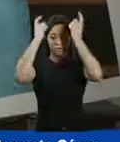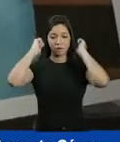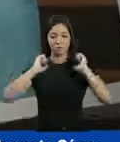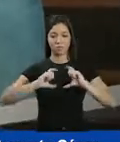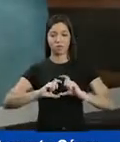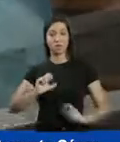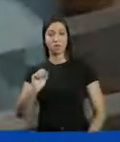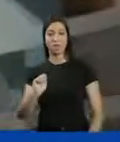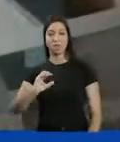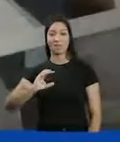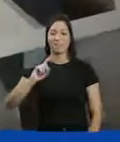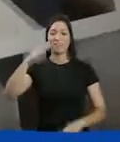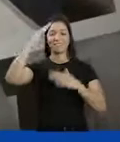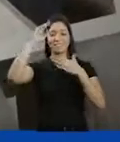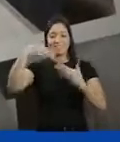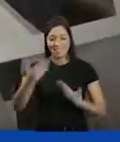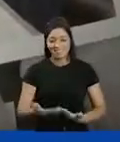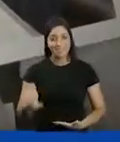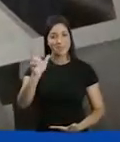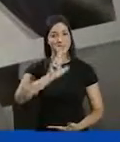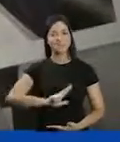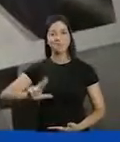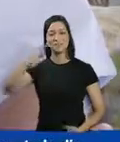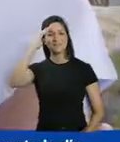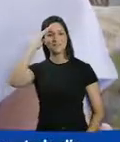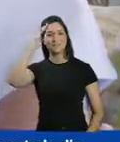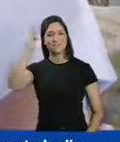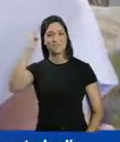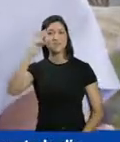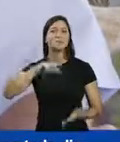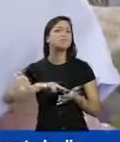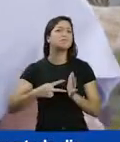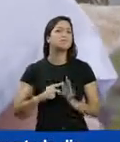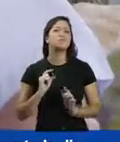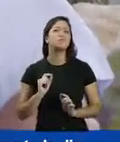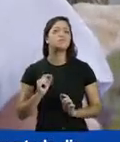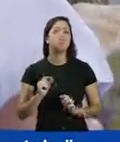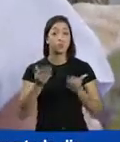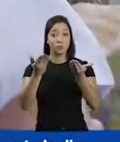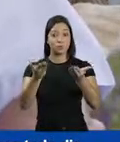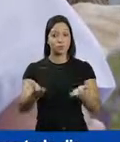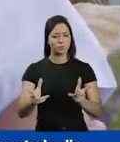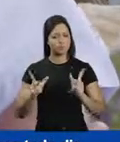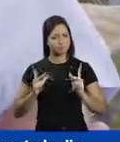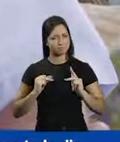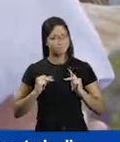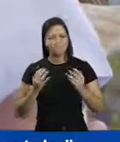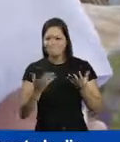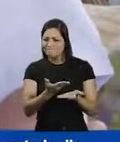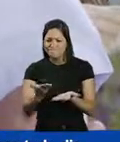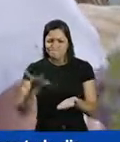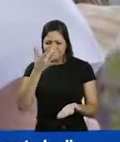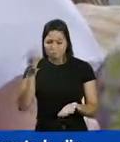com a medalha Augusto César que a maior honraria com garantia é feito numa sinalização de dizer assim ó